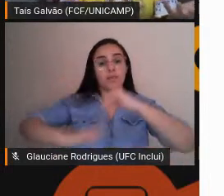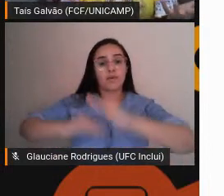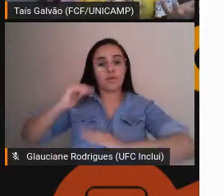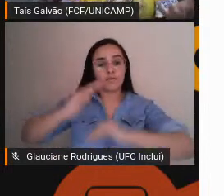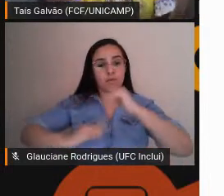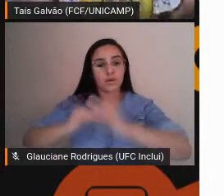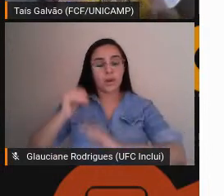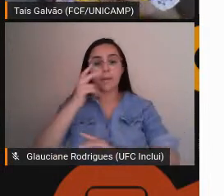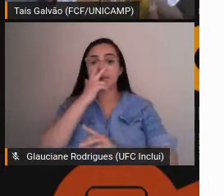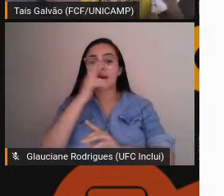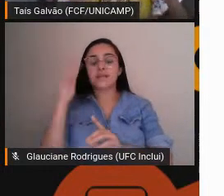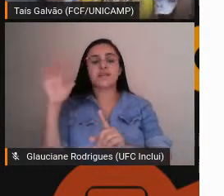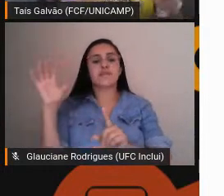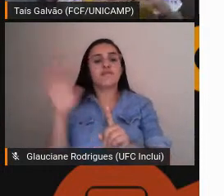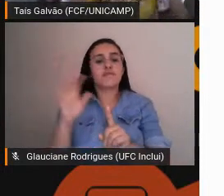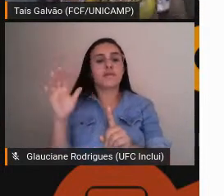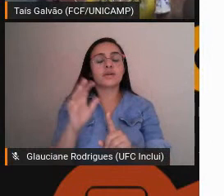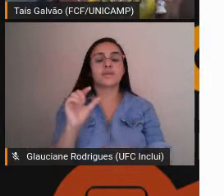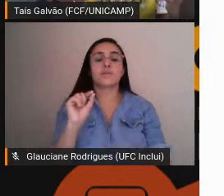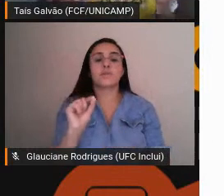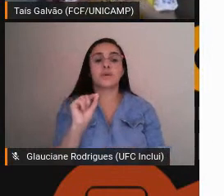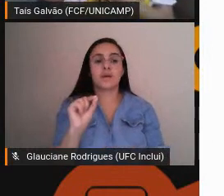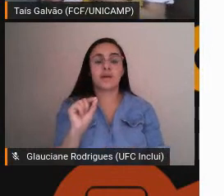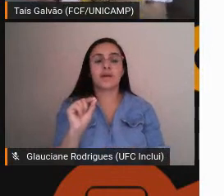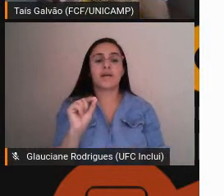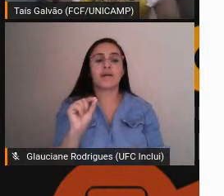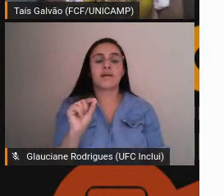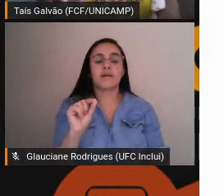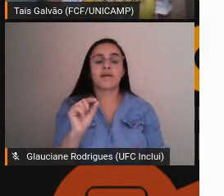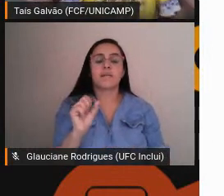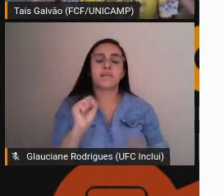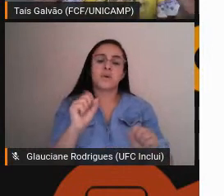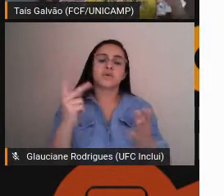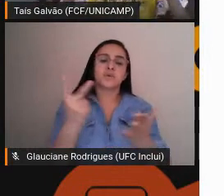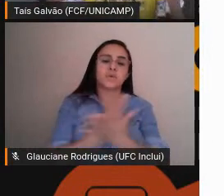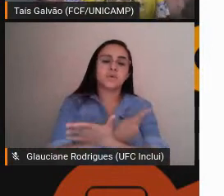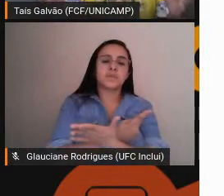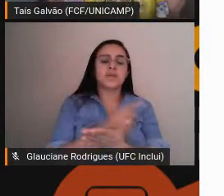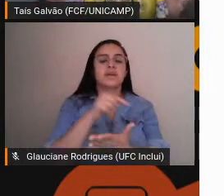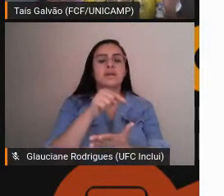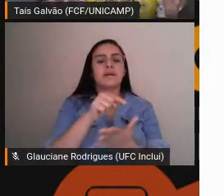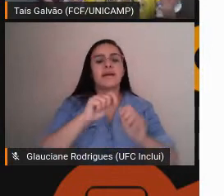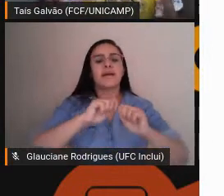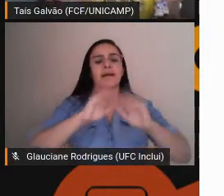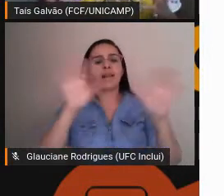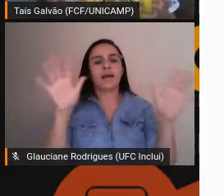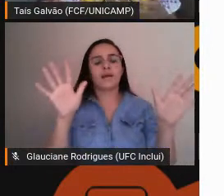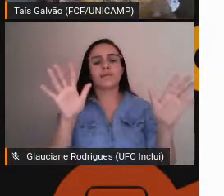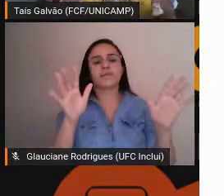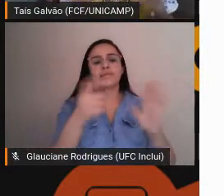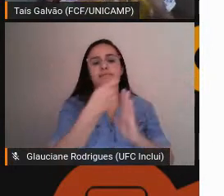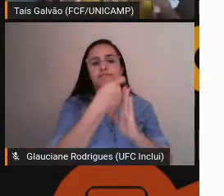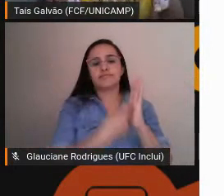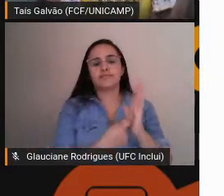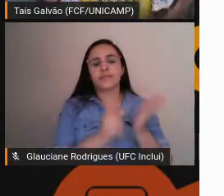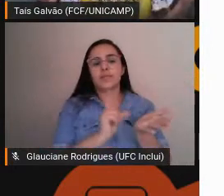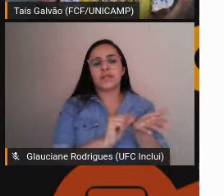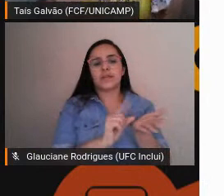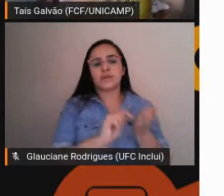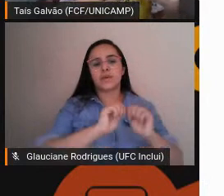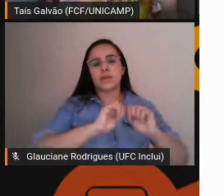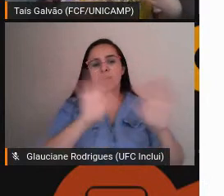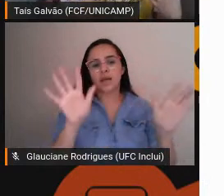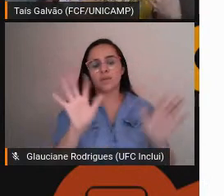induzido à prescrição simplesmente por negligenciar um risco que não ficou claro na redação do artigo, né? Então,